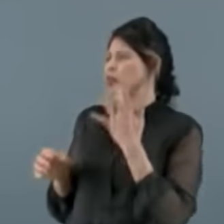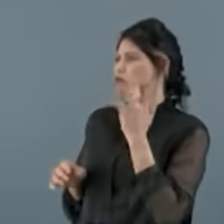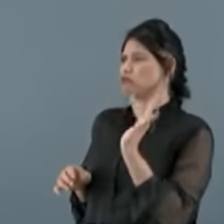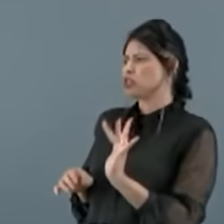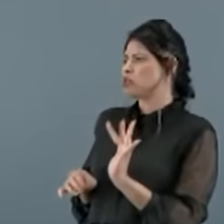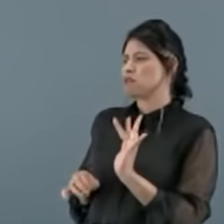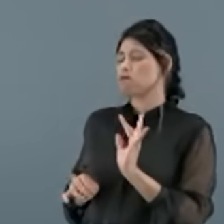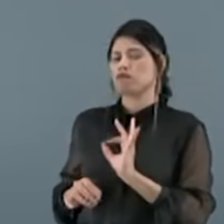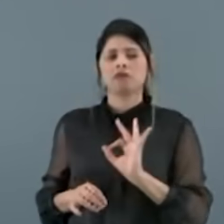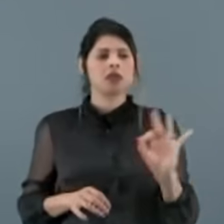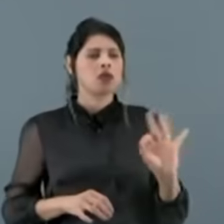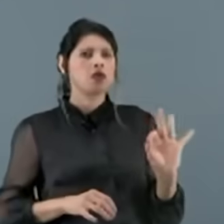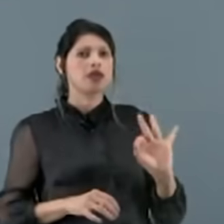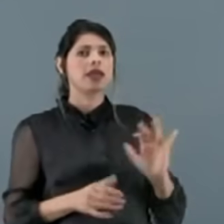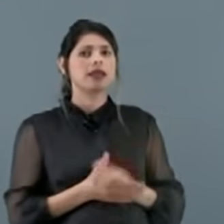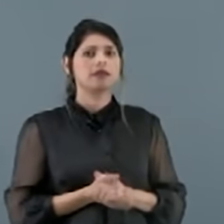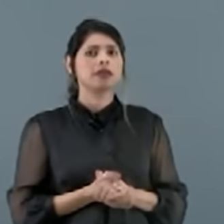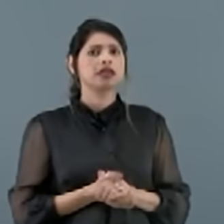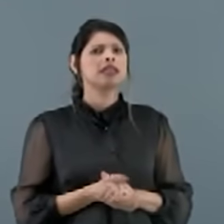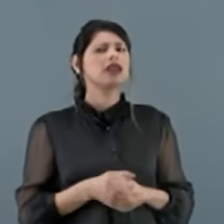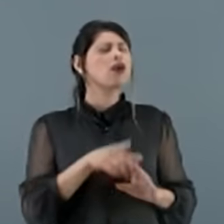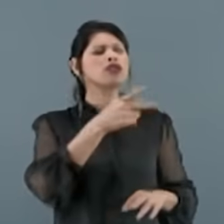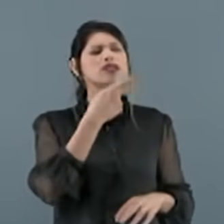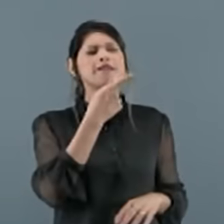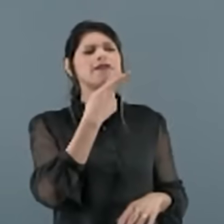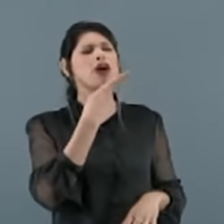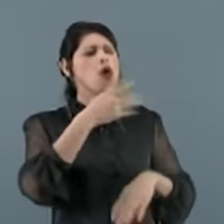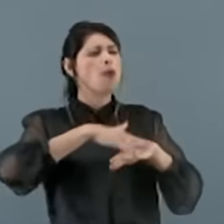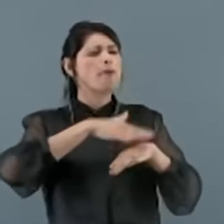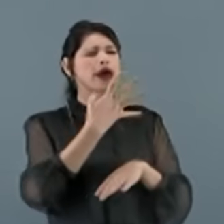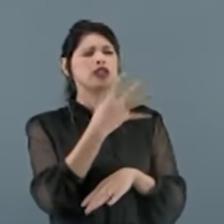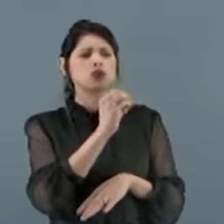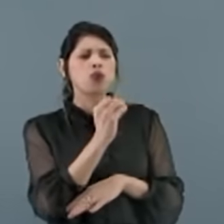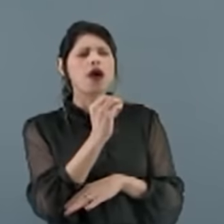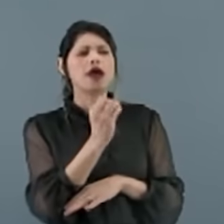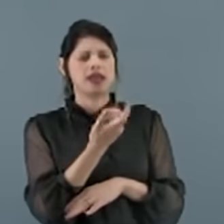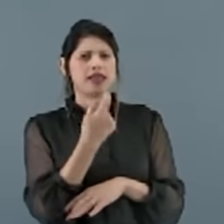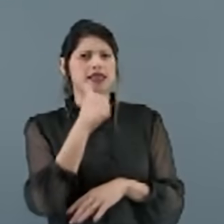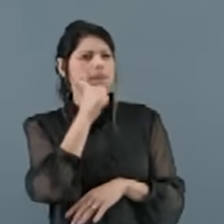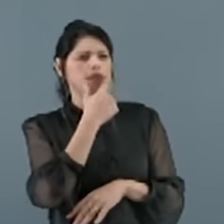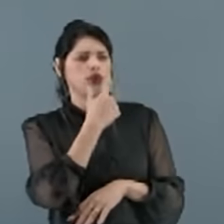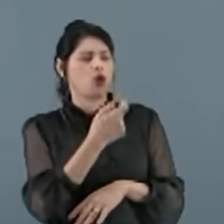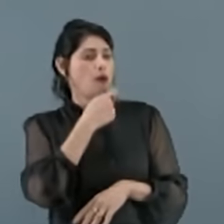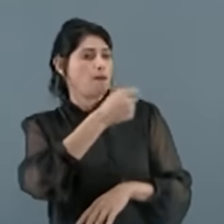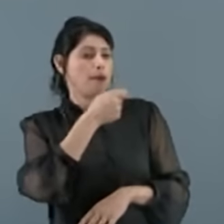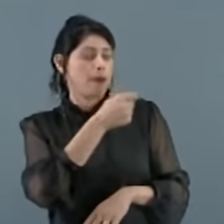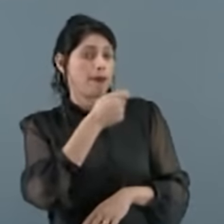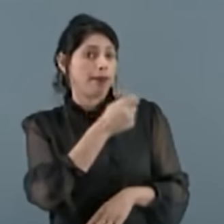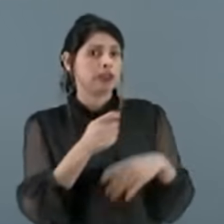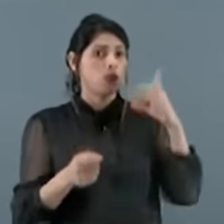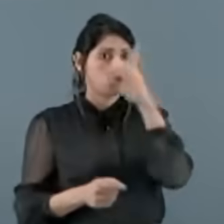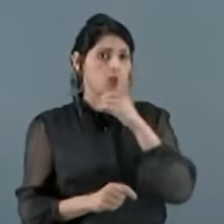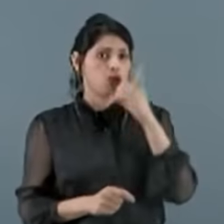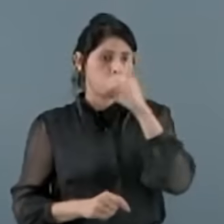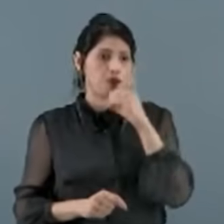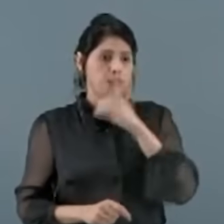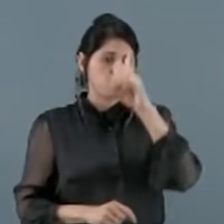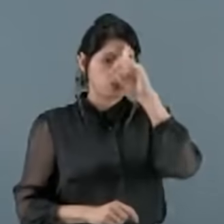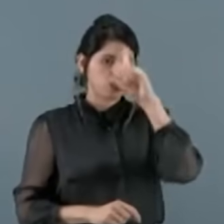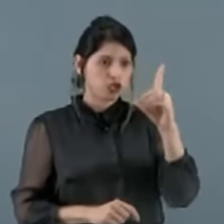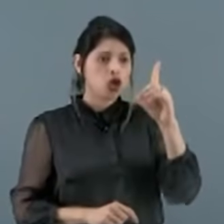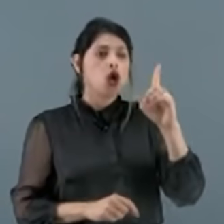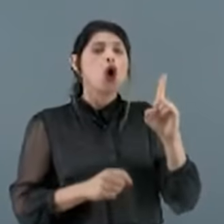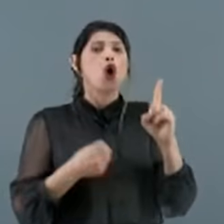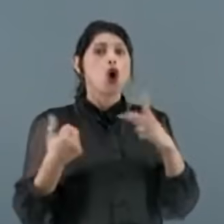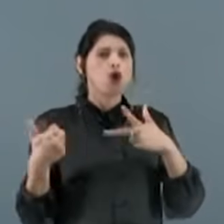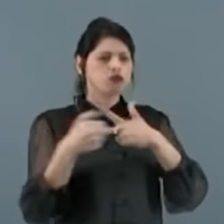para lembrar, a Abrage, ela fez aqui uma matéria falando de mais de 40 jornalistas que foram atacados desde domingo, né? Domingo, dia 8 de janeiro. Vossa Senhoria